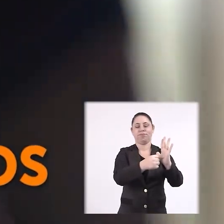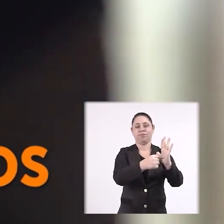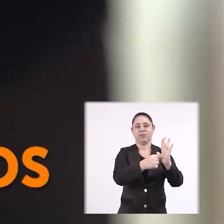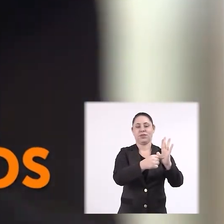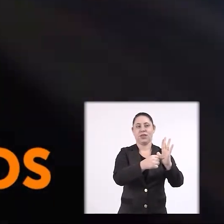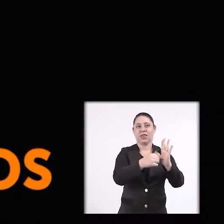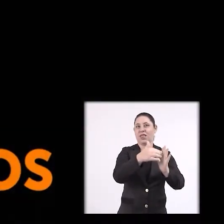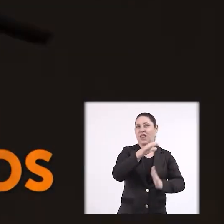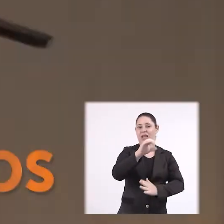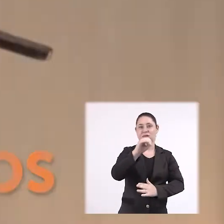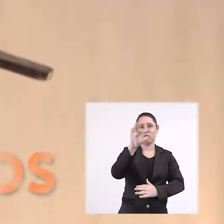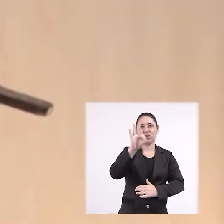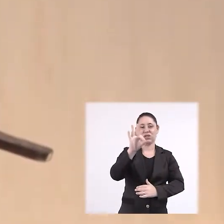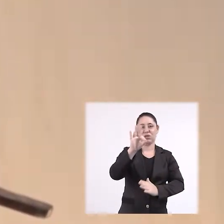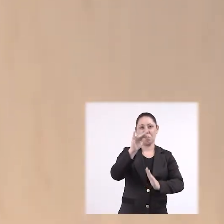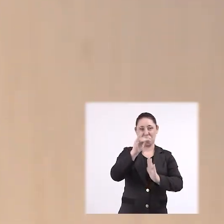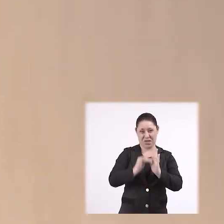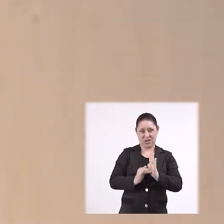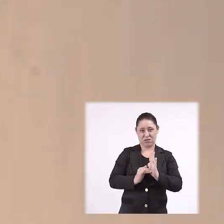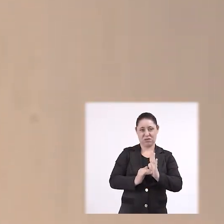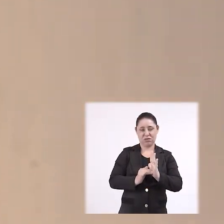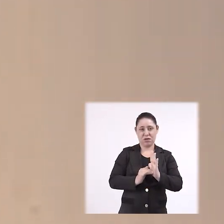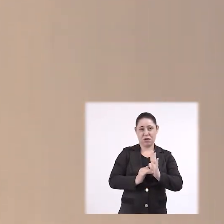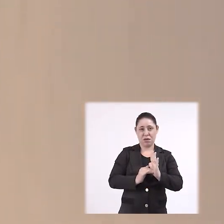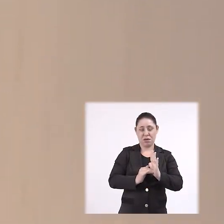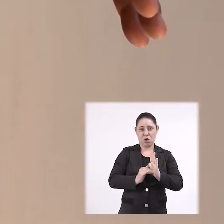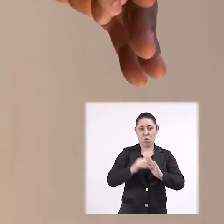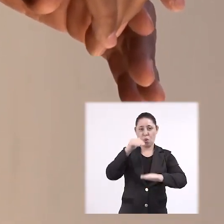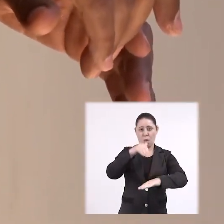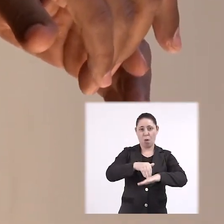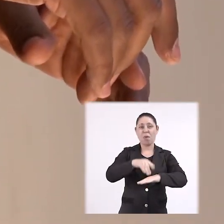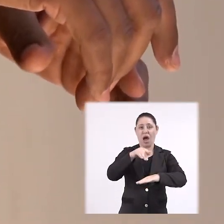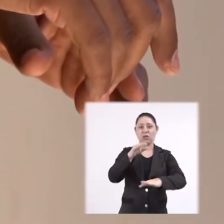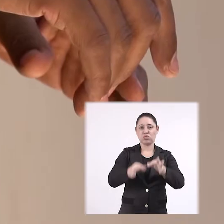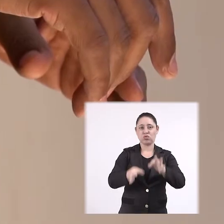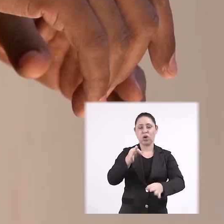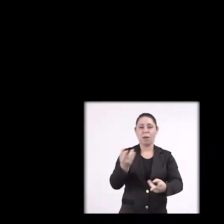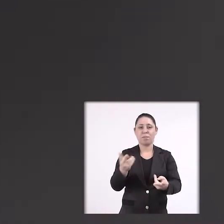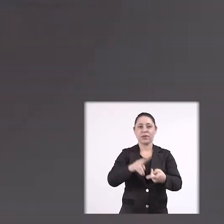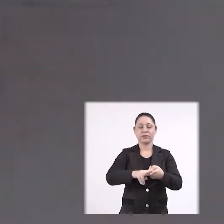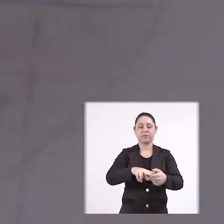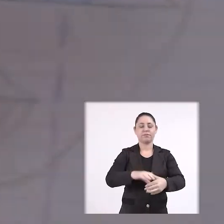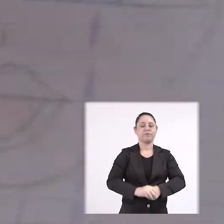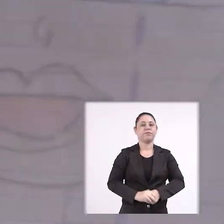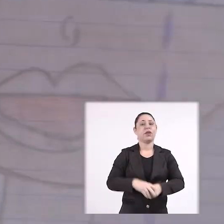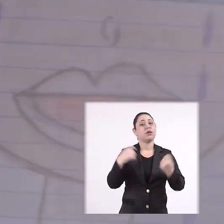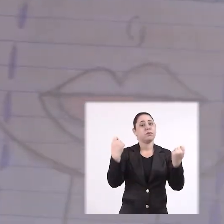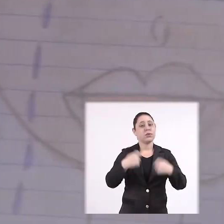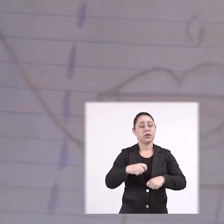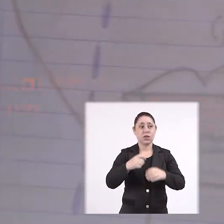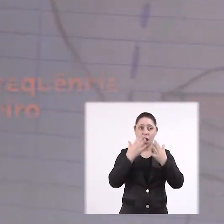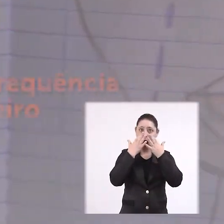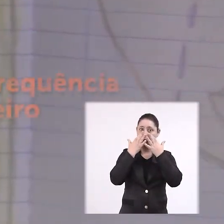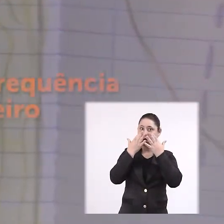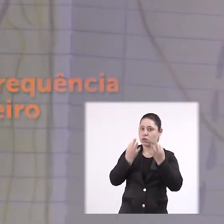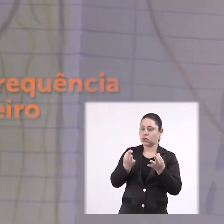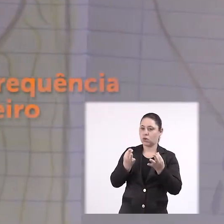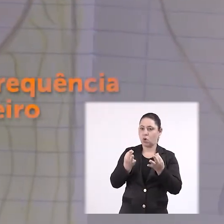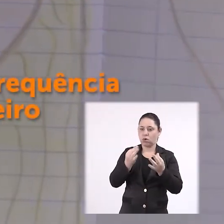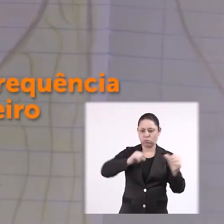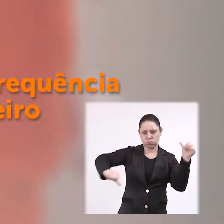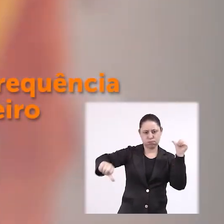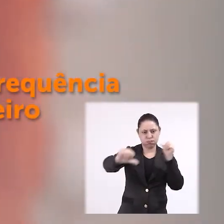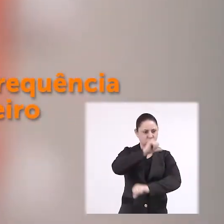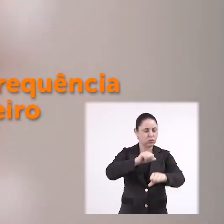denunciados e menos de 10% dos agressores são condenados. É preciso estar atento aos sinais